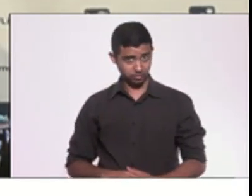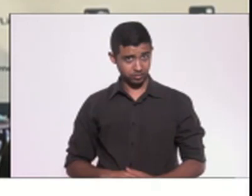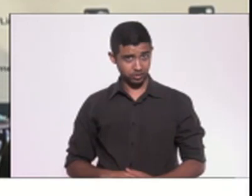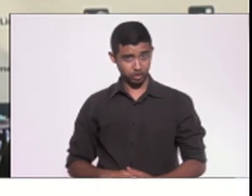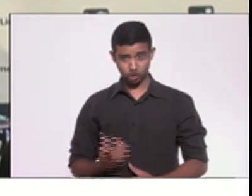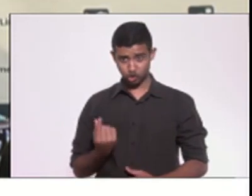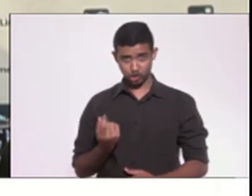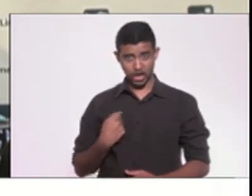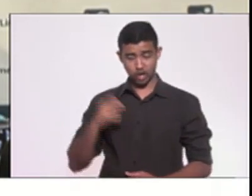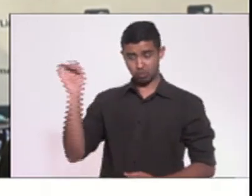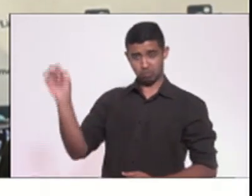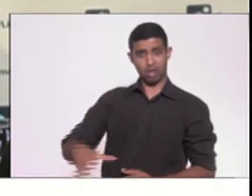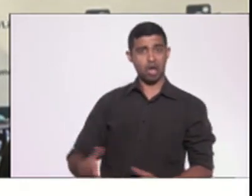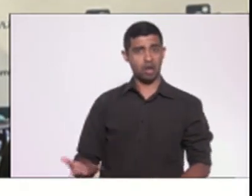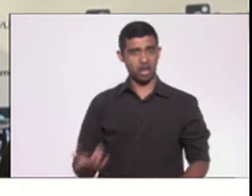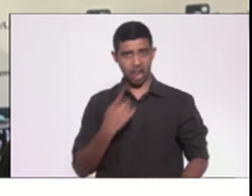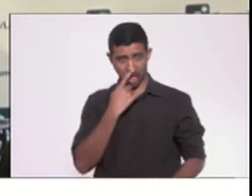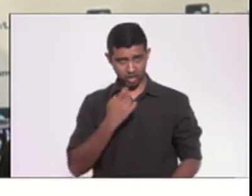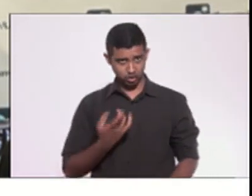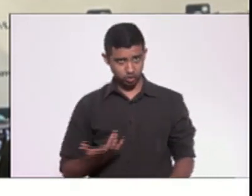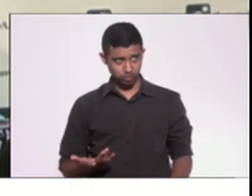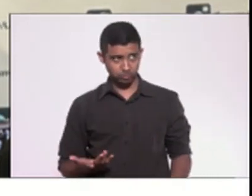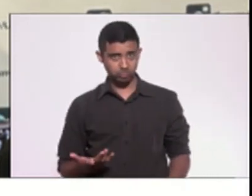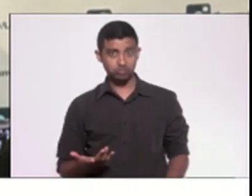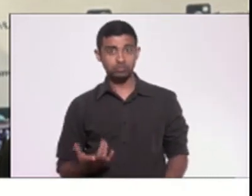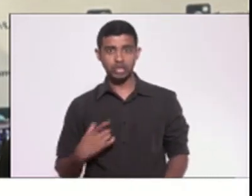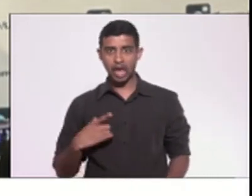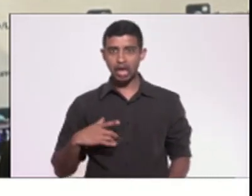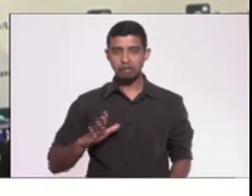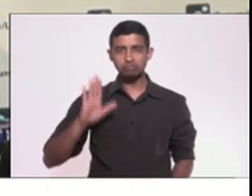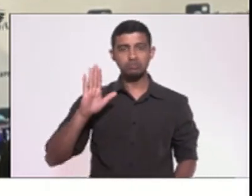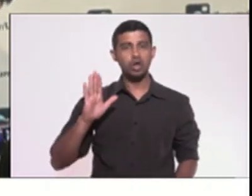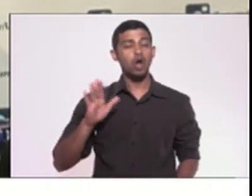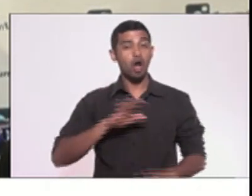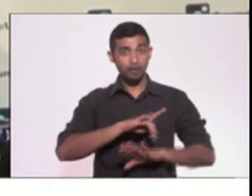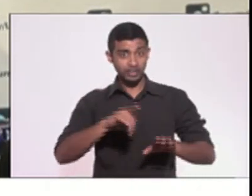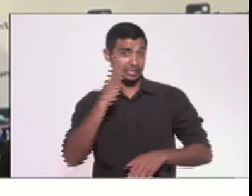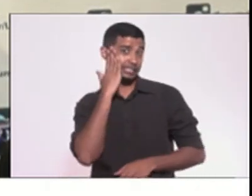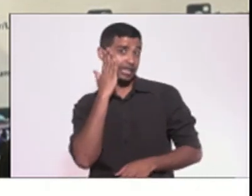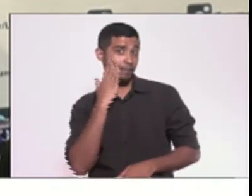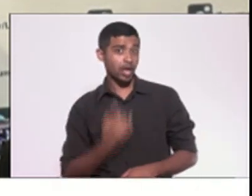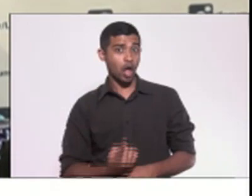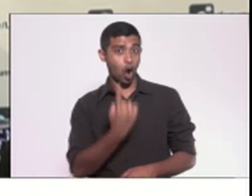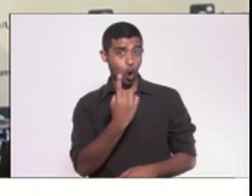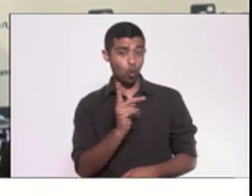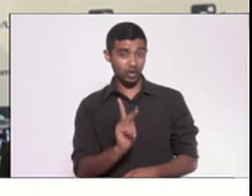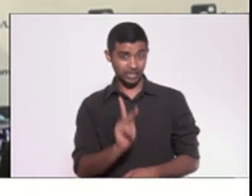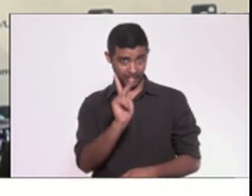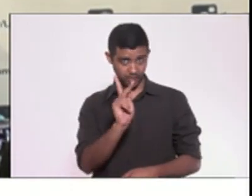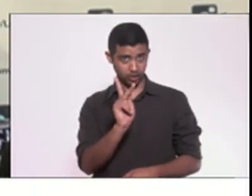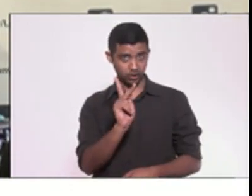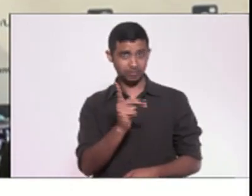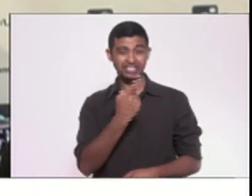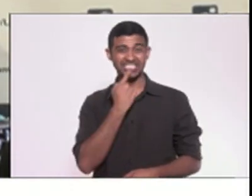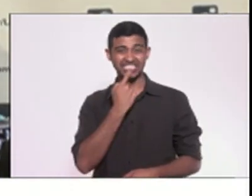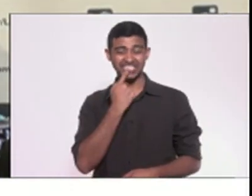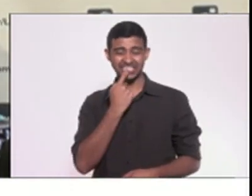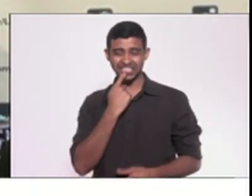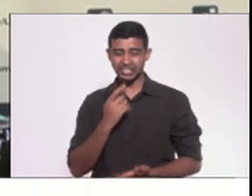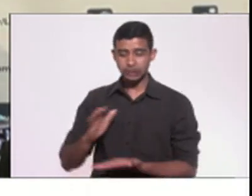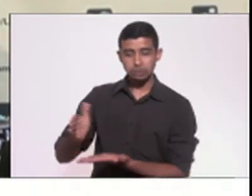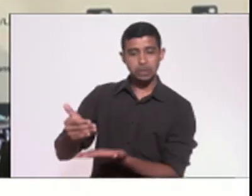dinheiro fora? Só para você ter ideia, para 1 quilo de plástico reciclado, aqui está o catador,